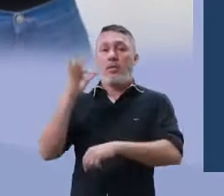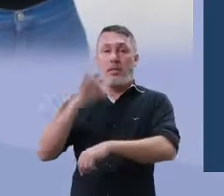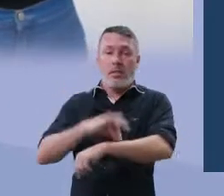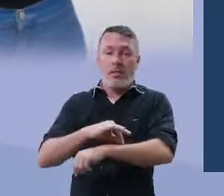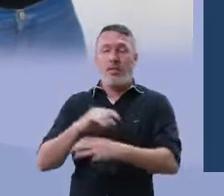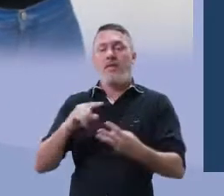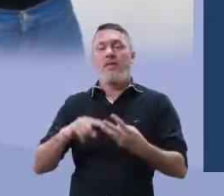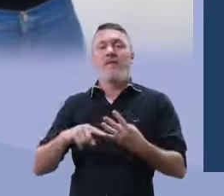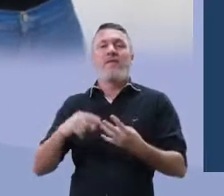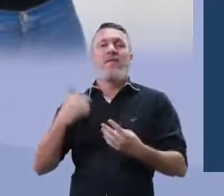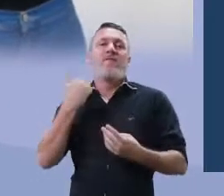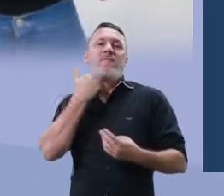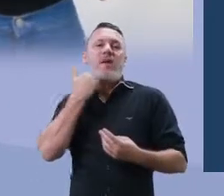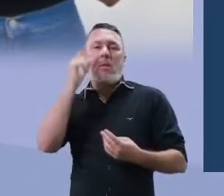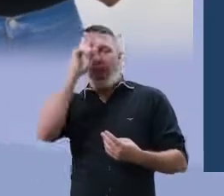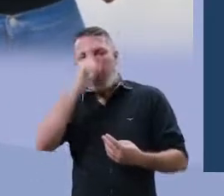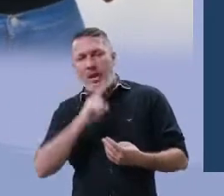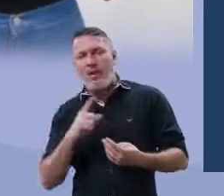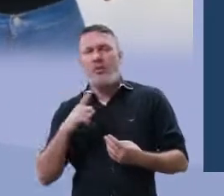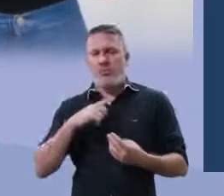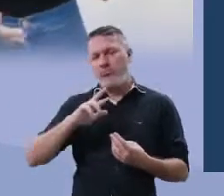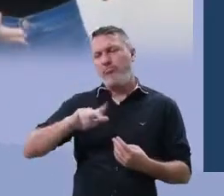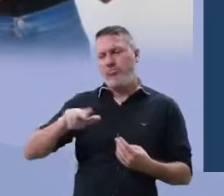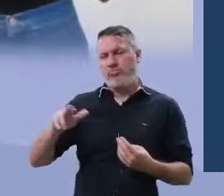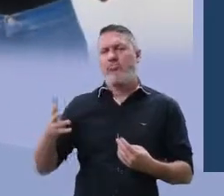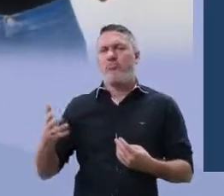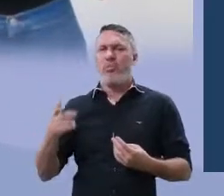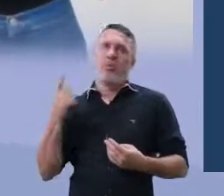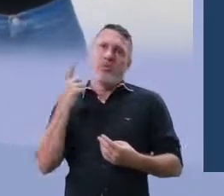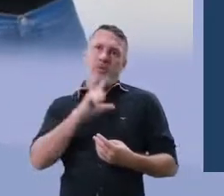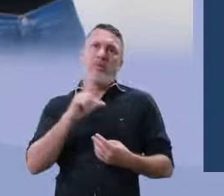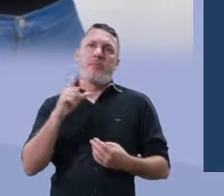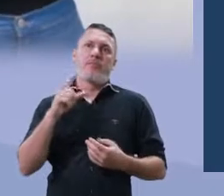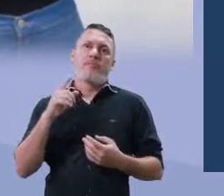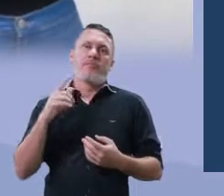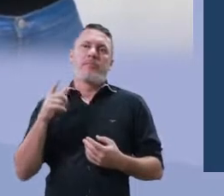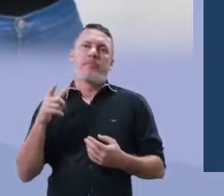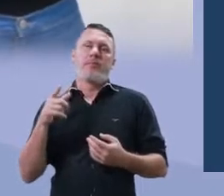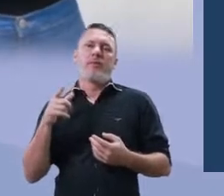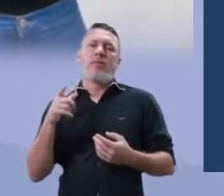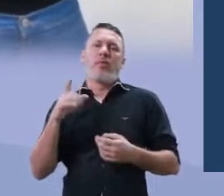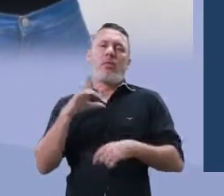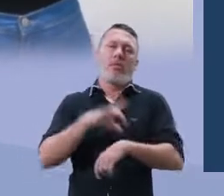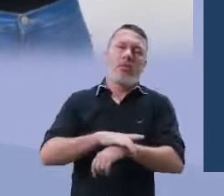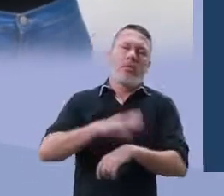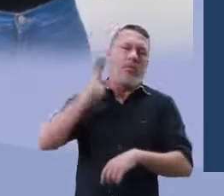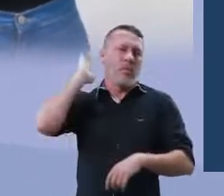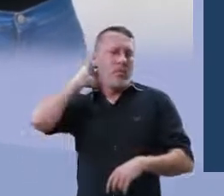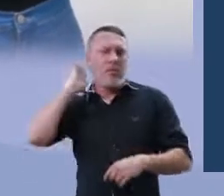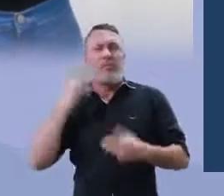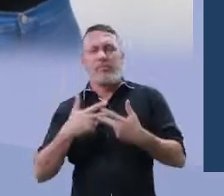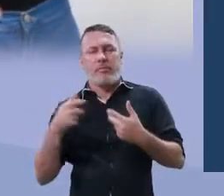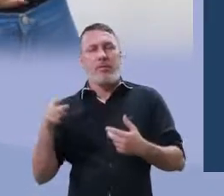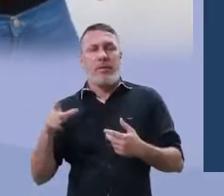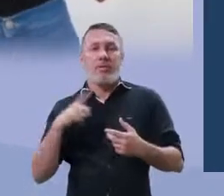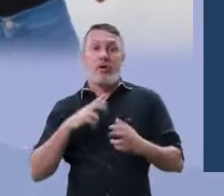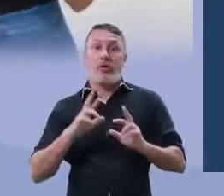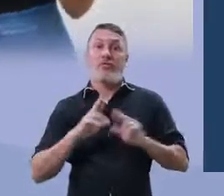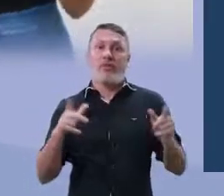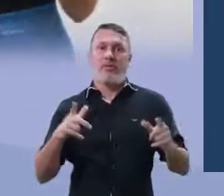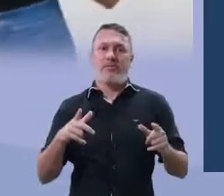cólera, temos a dengue, febre amarela, indiretamente, né? Pela reprodução do mosquito, tem